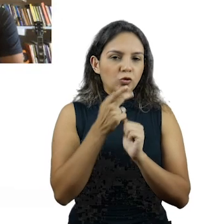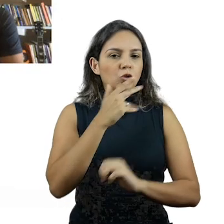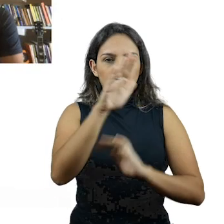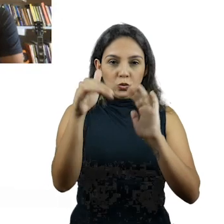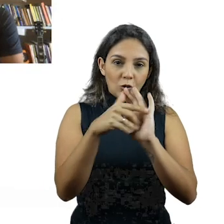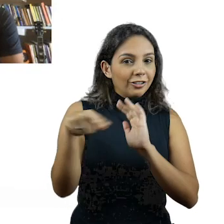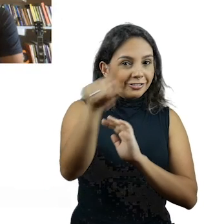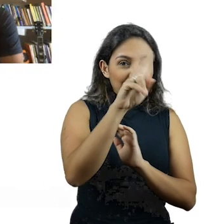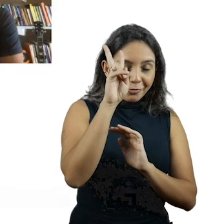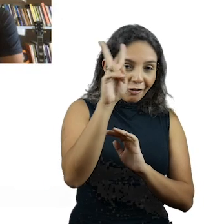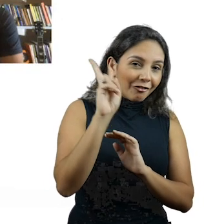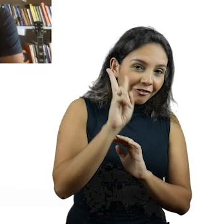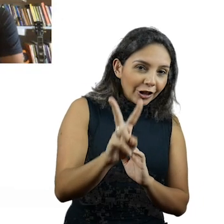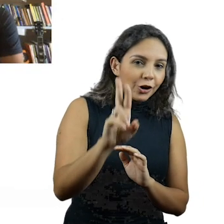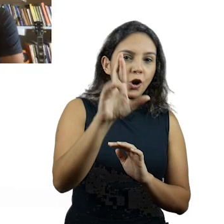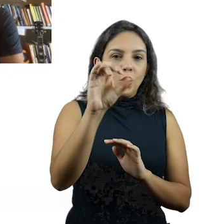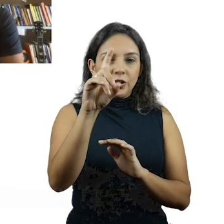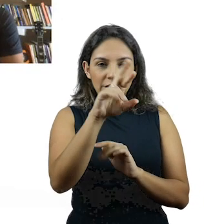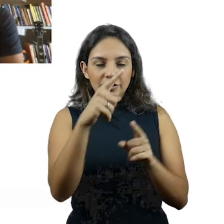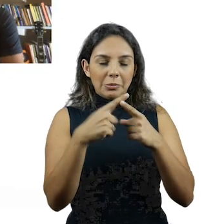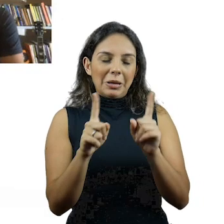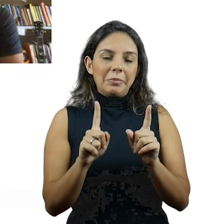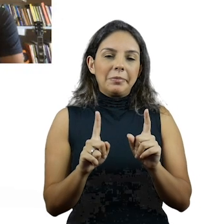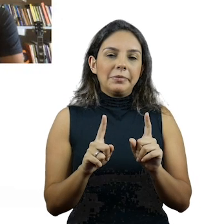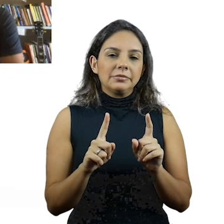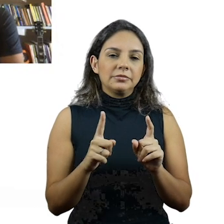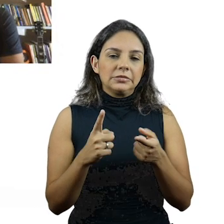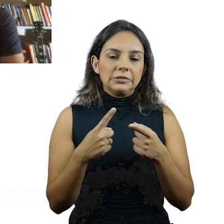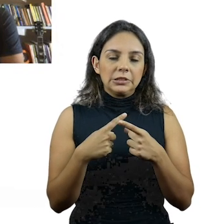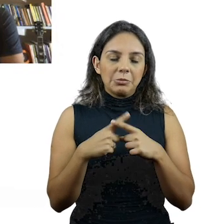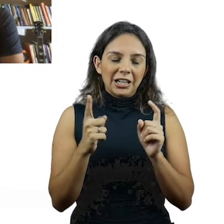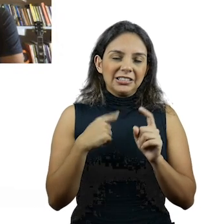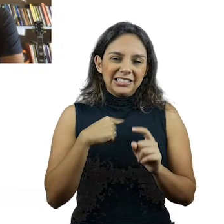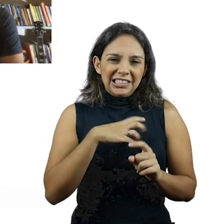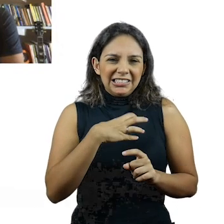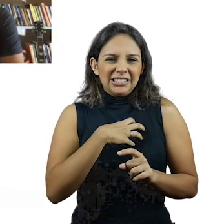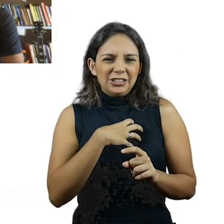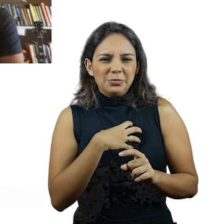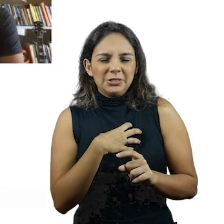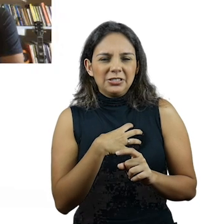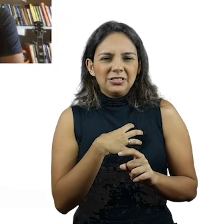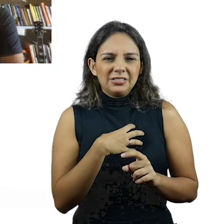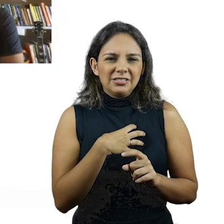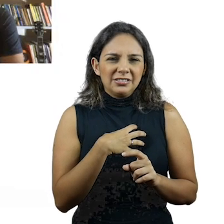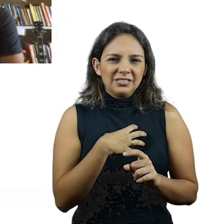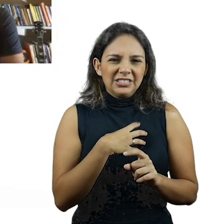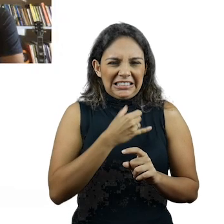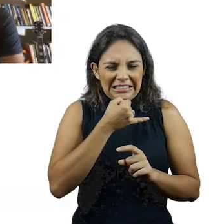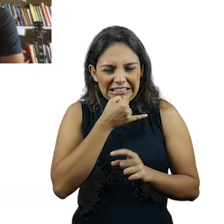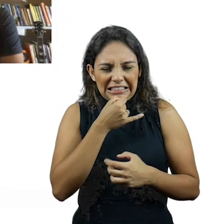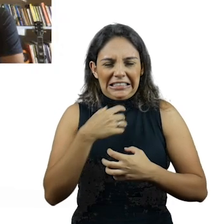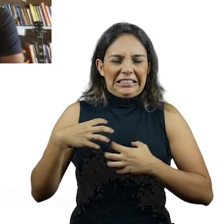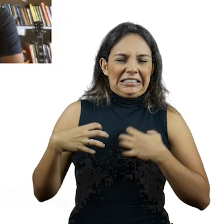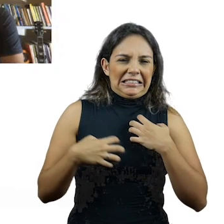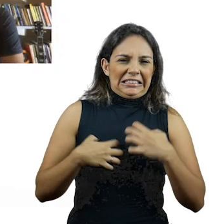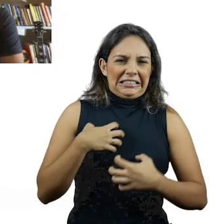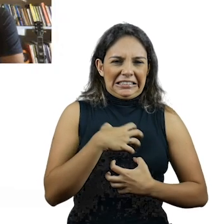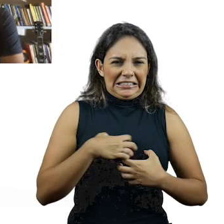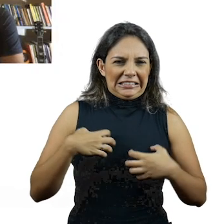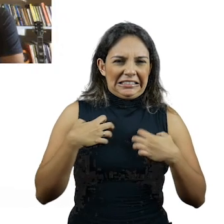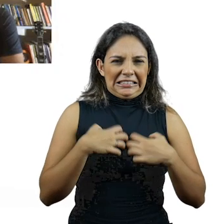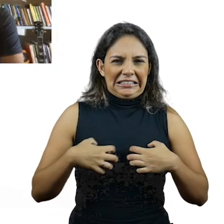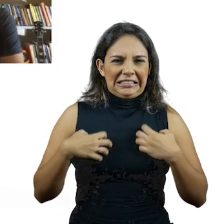nos escutando, com o Rodrigo, mas eu acho que esse sentimento de uma certa angústia,